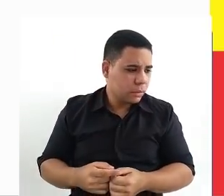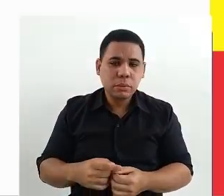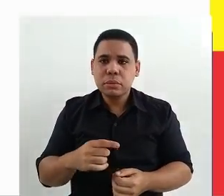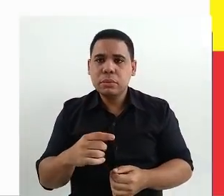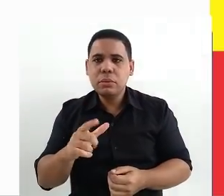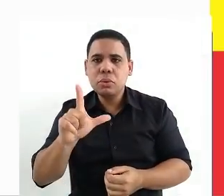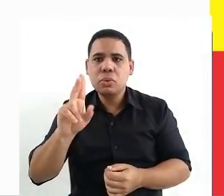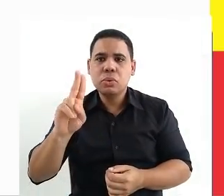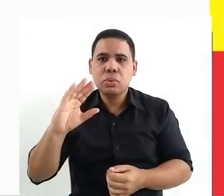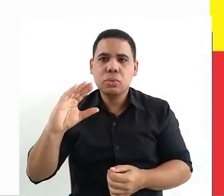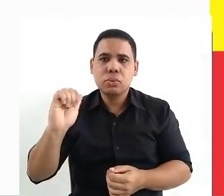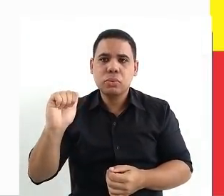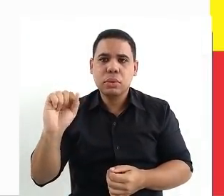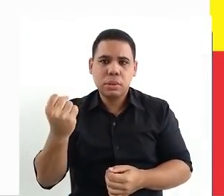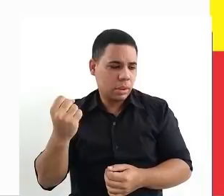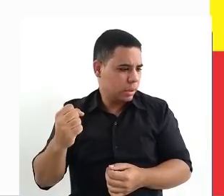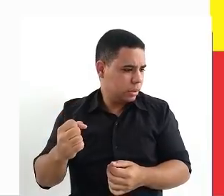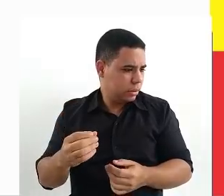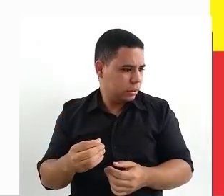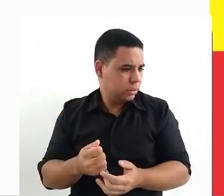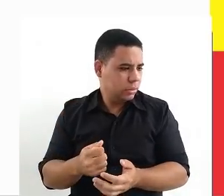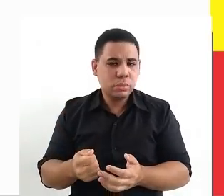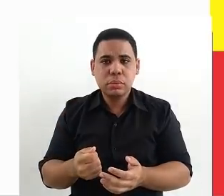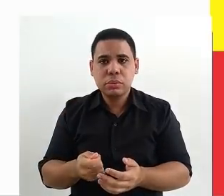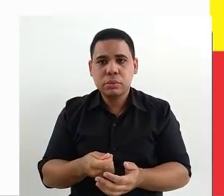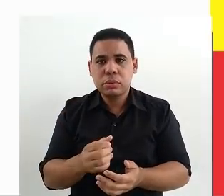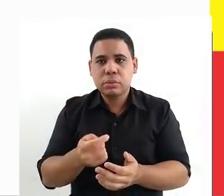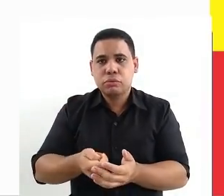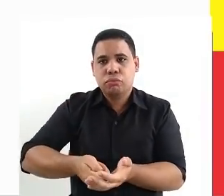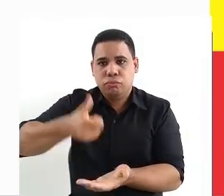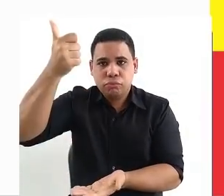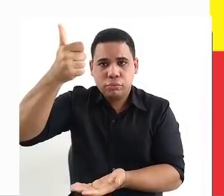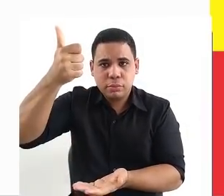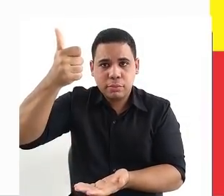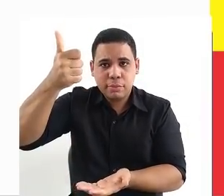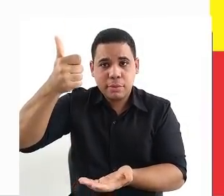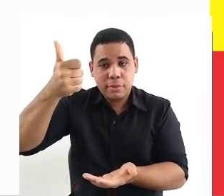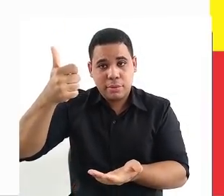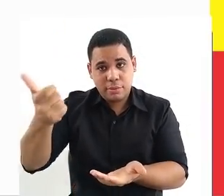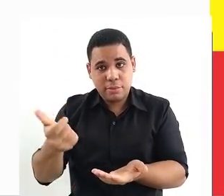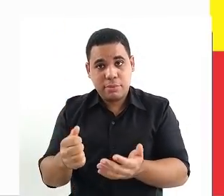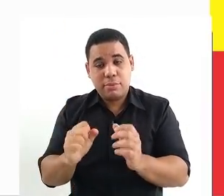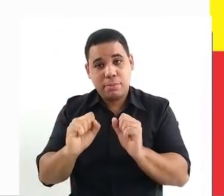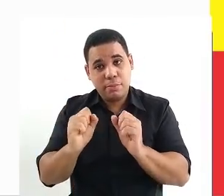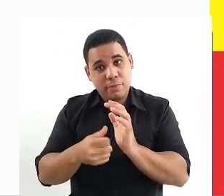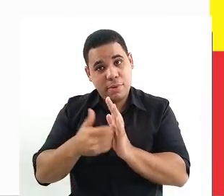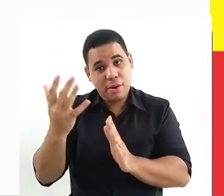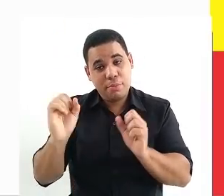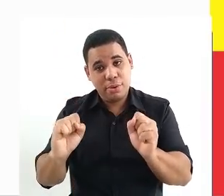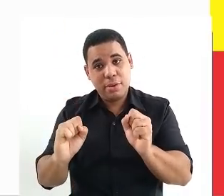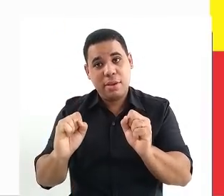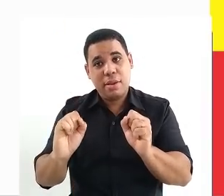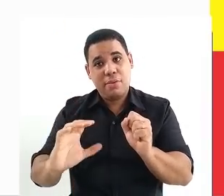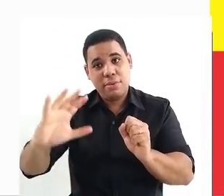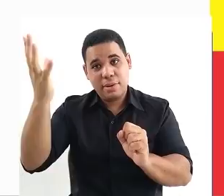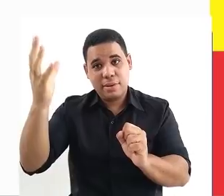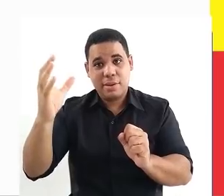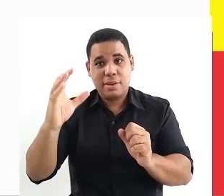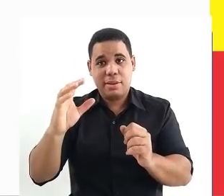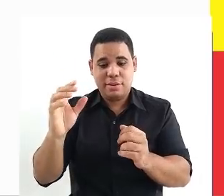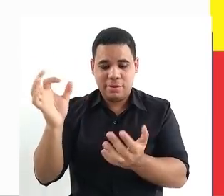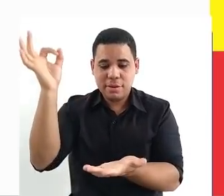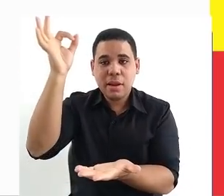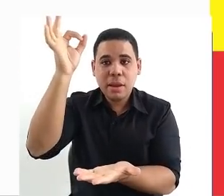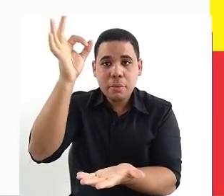nosso espaço amostral, as possibilidades são cara ou coroa, aprendemos,